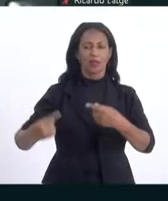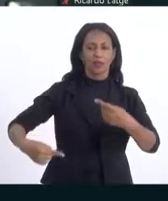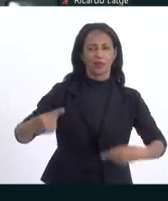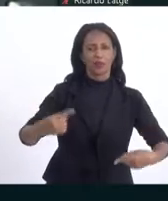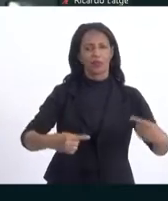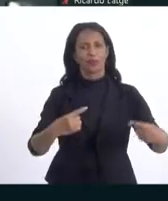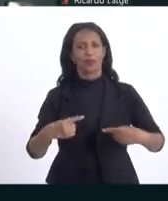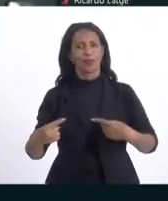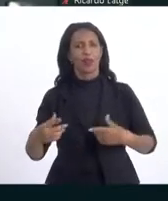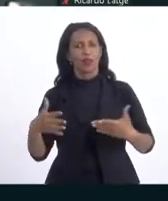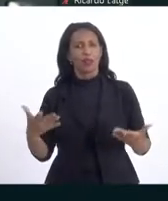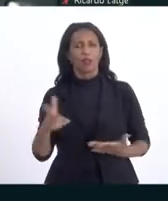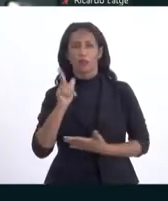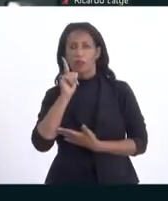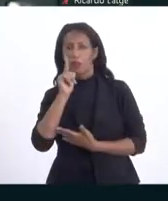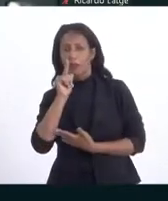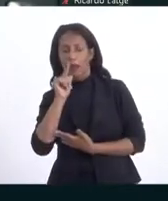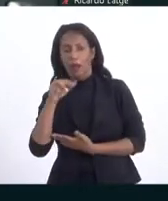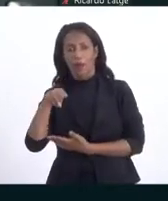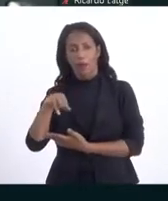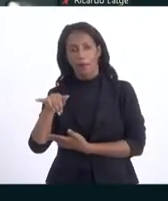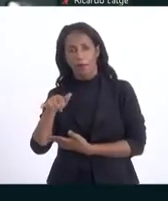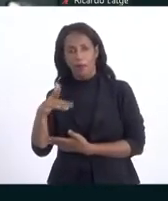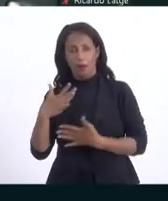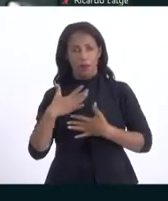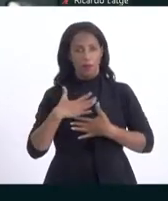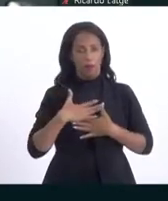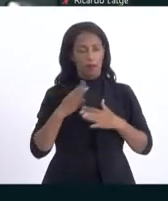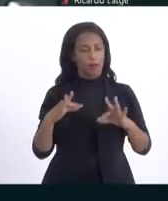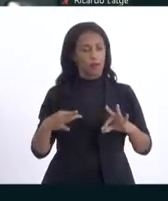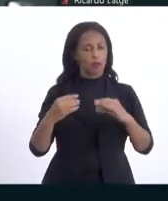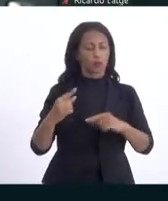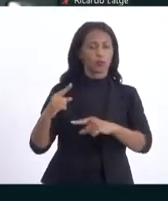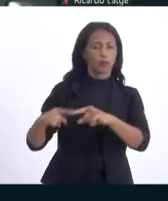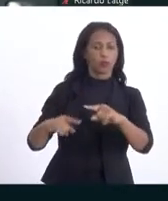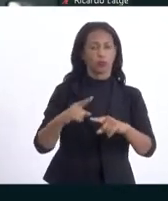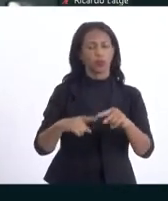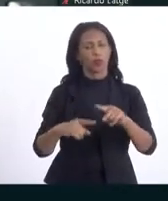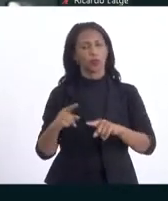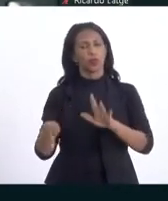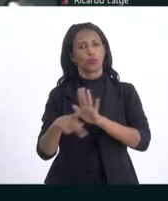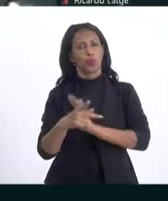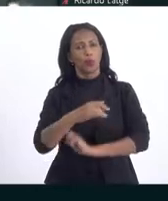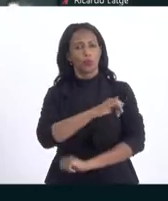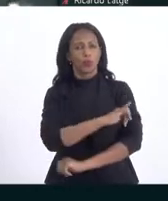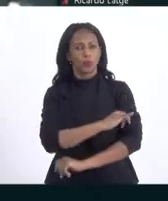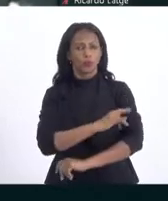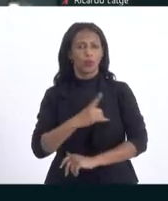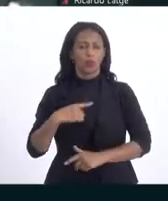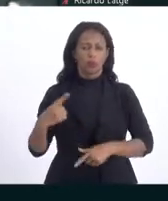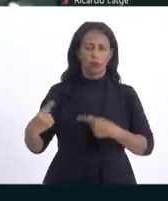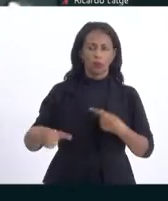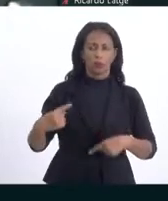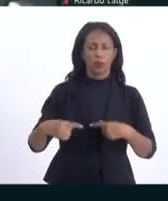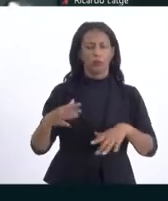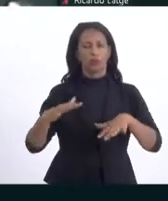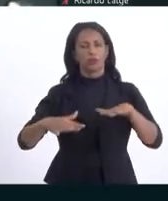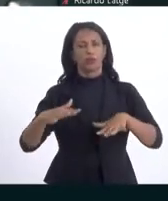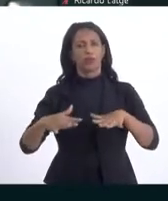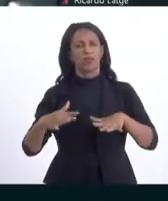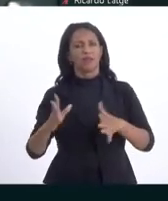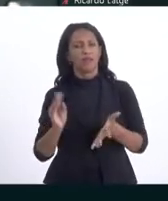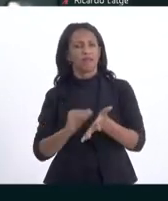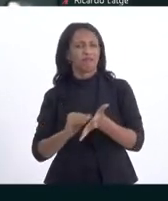competitividade, não só para a água mineral, que é o meu caso, mas para todos os produtos do Rio, né? A gente tem uma competição muito, às vezes,